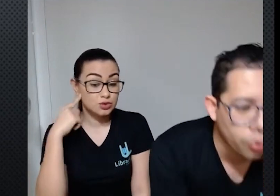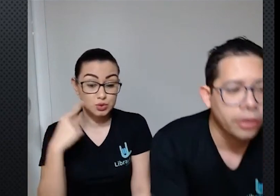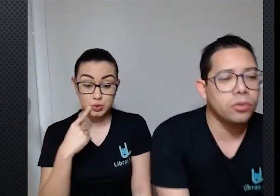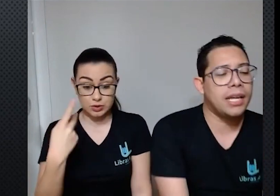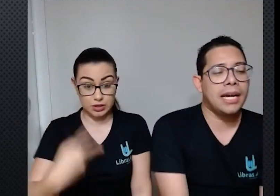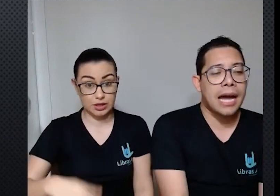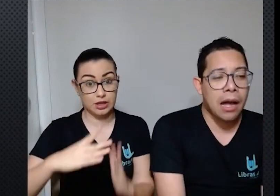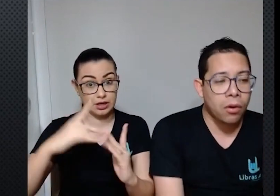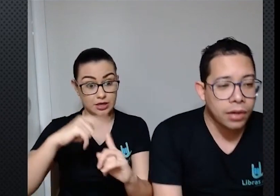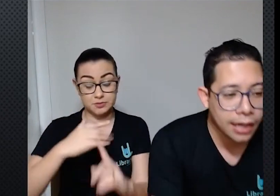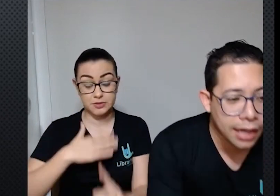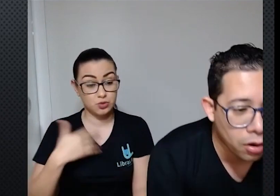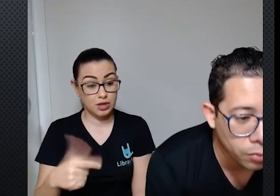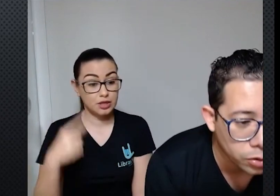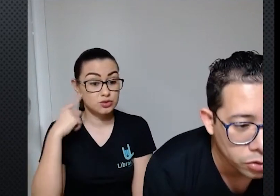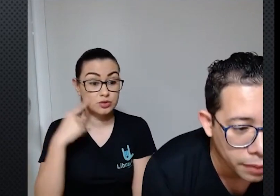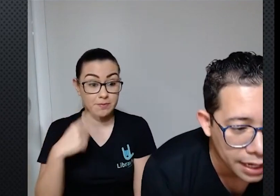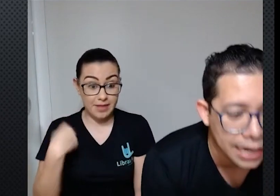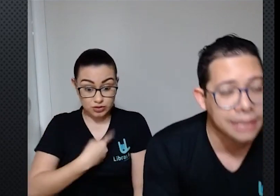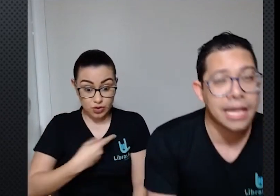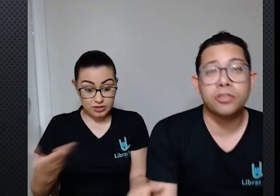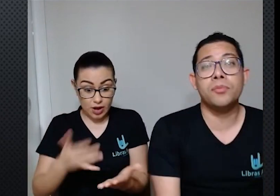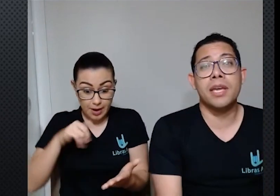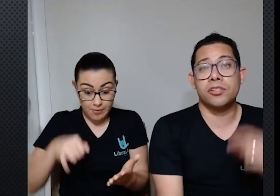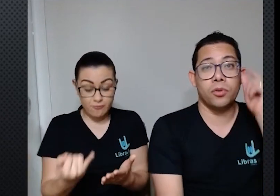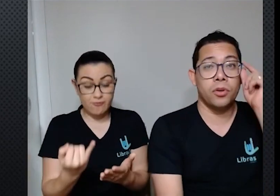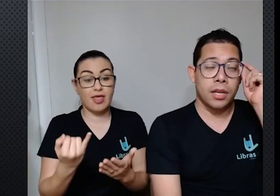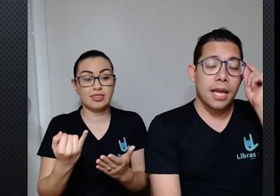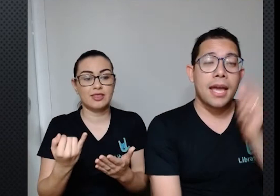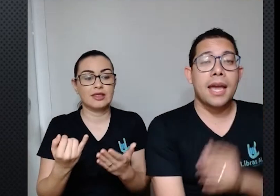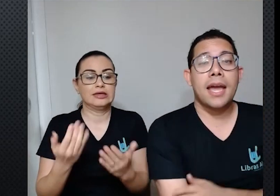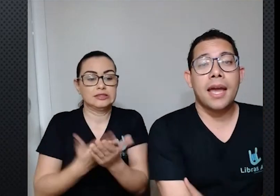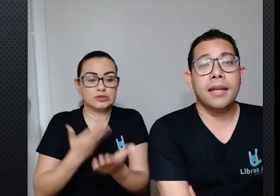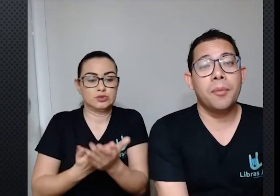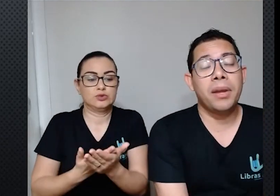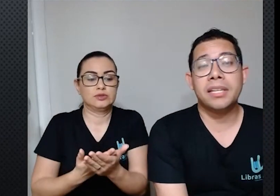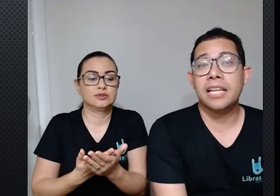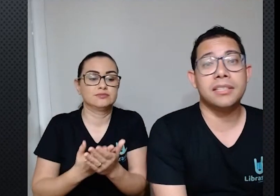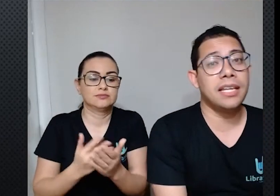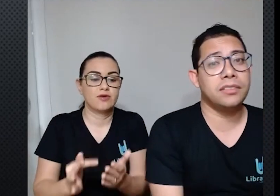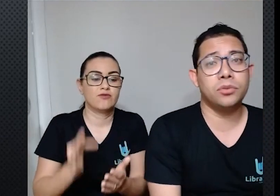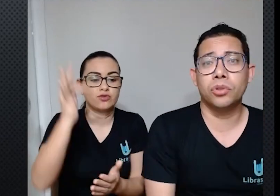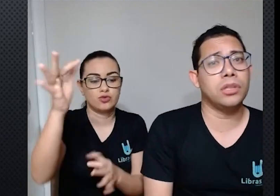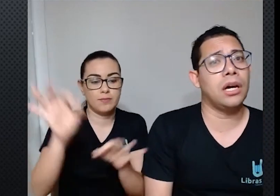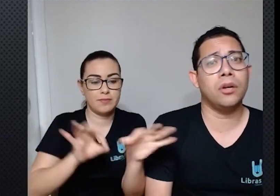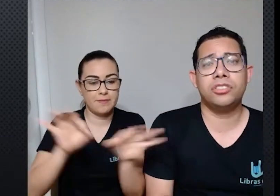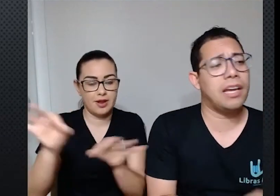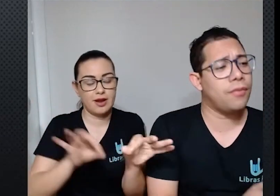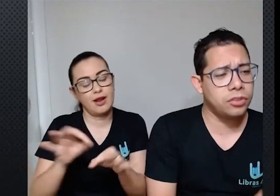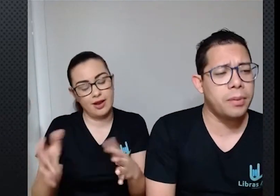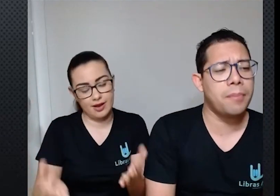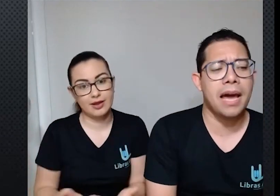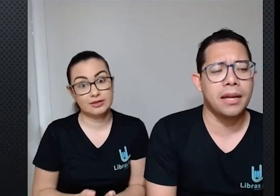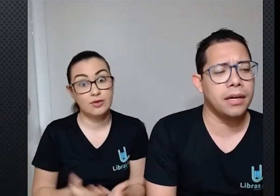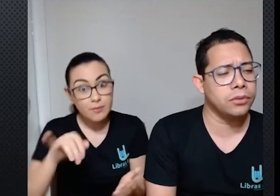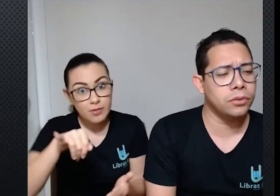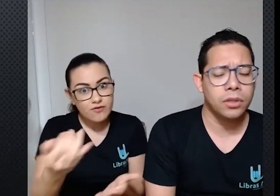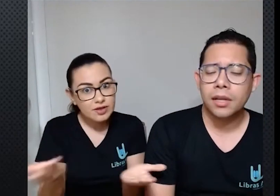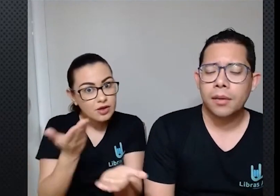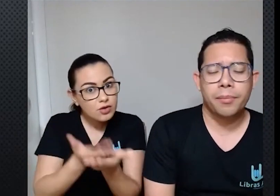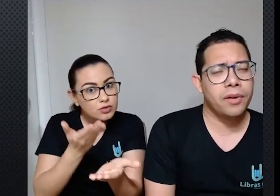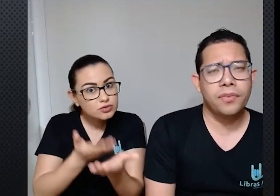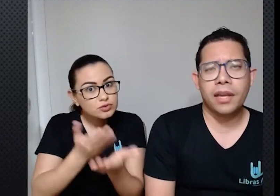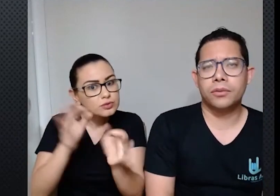ajudarão muito. Legal, legal. Muito bem, Renata. É isso mesmo. Independente se tenha surdo ou não, se já vão se